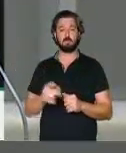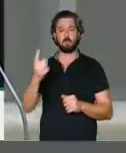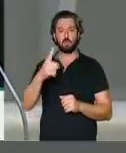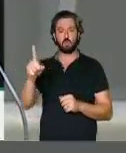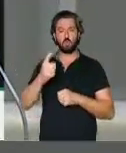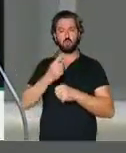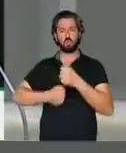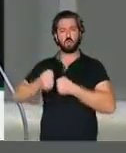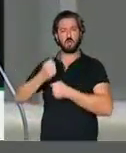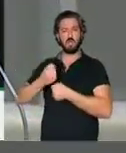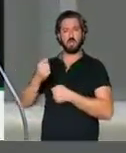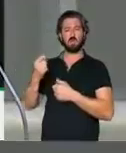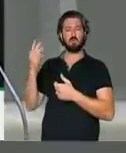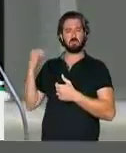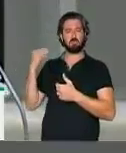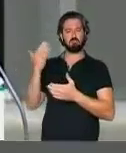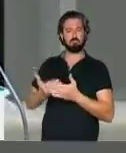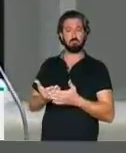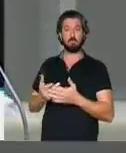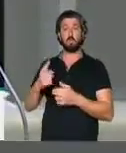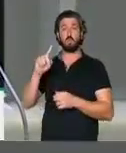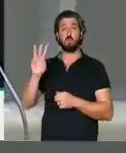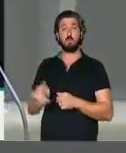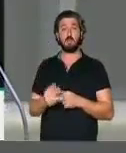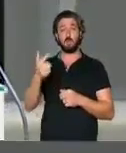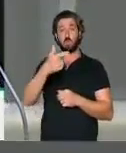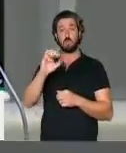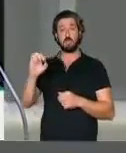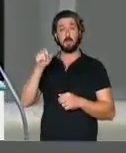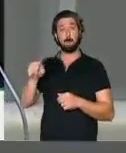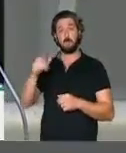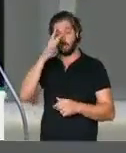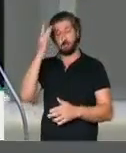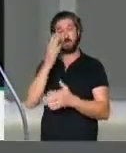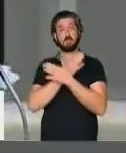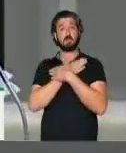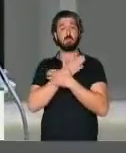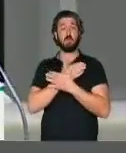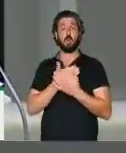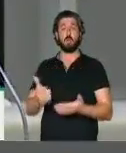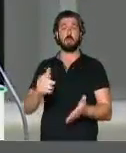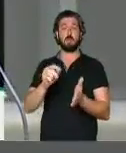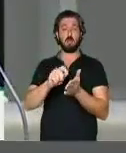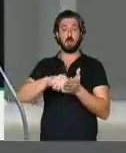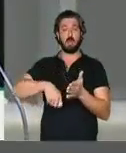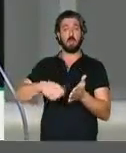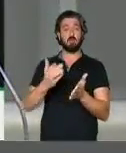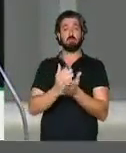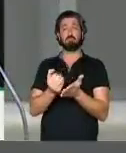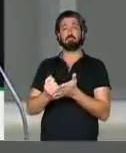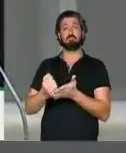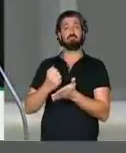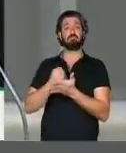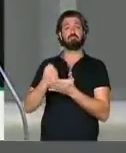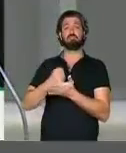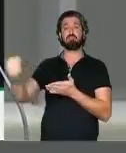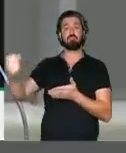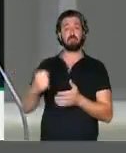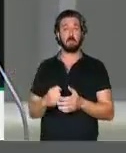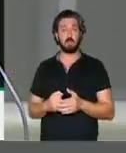último ano, 1.200.000 trabalhadores perderam seus empregos com carteira assinada. A